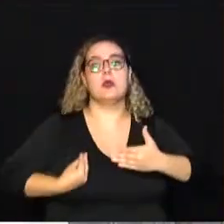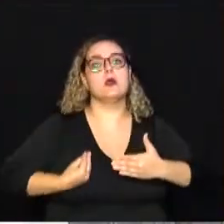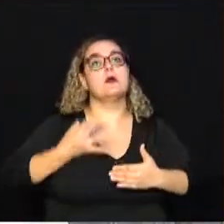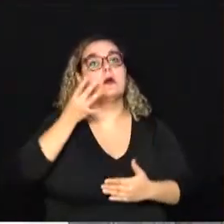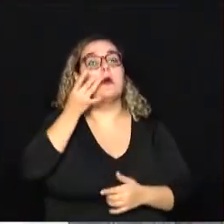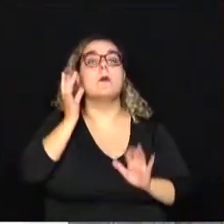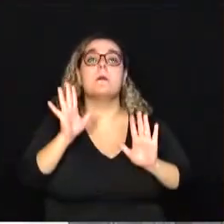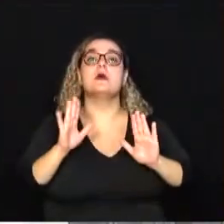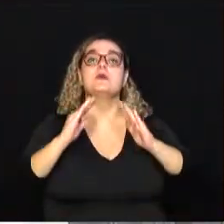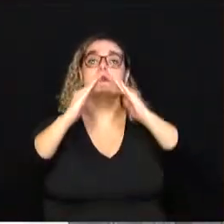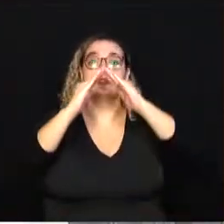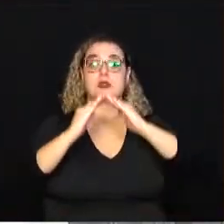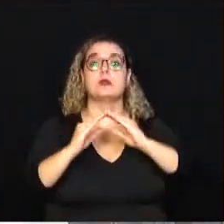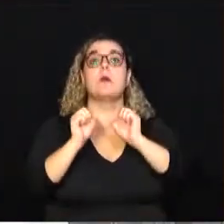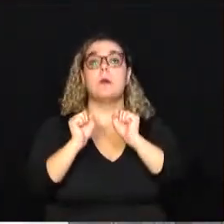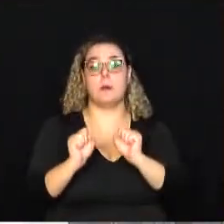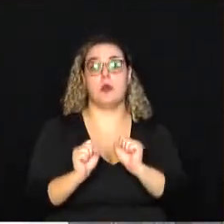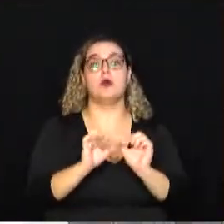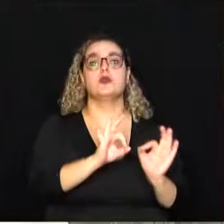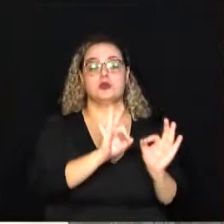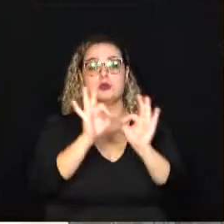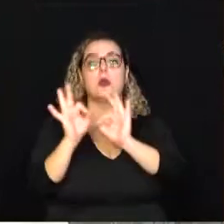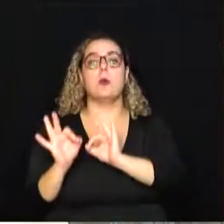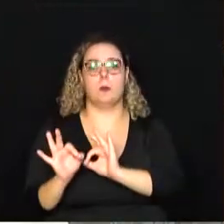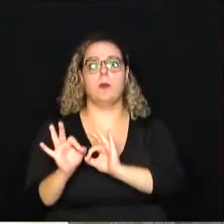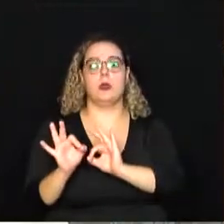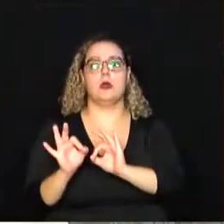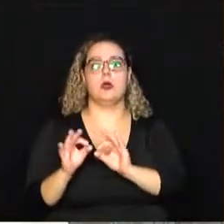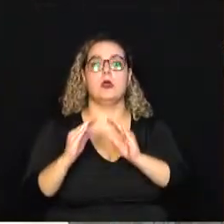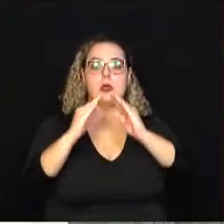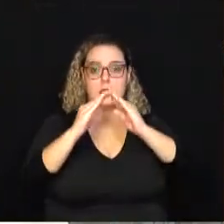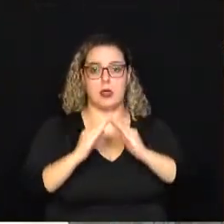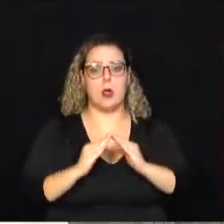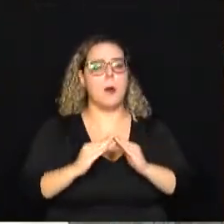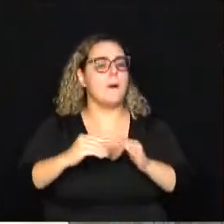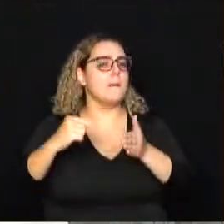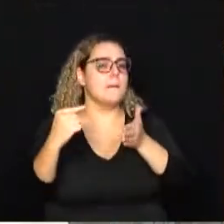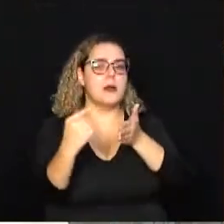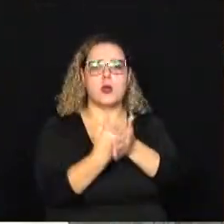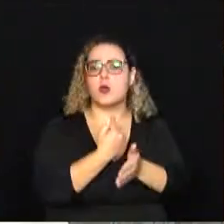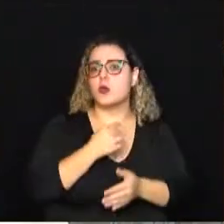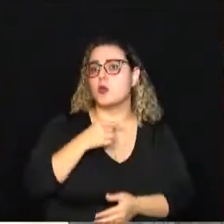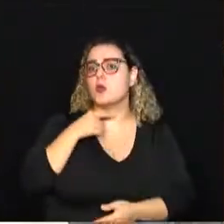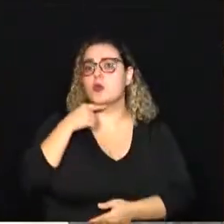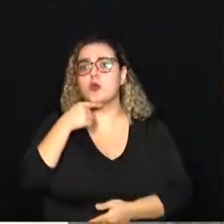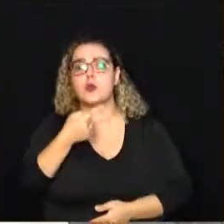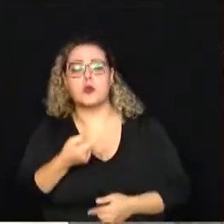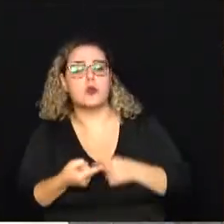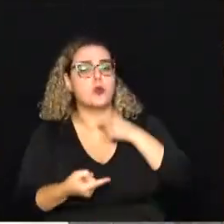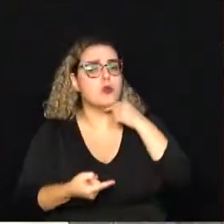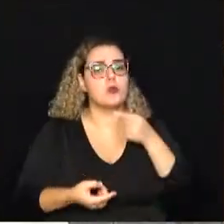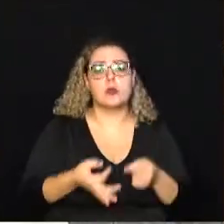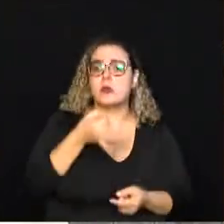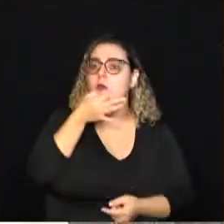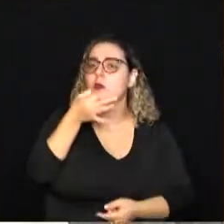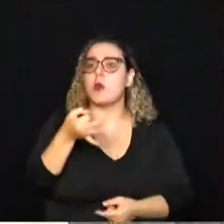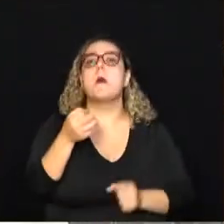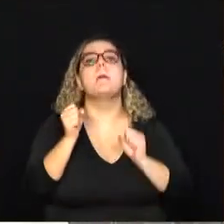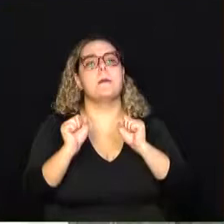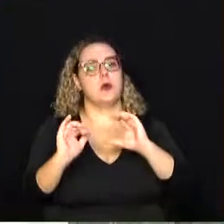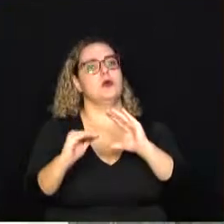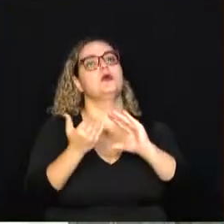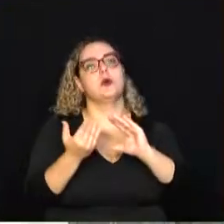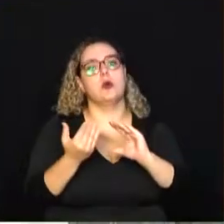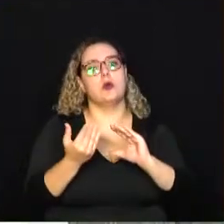com a gente ao vivo e também enviar perguntas, dúvidas, opiniões, enfim, todos os seus comentários, como se você